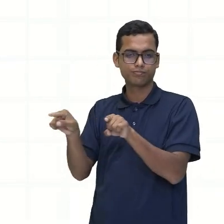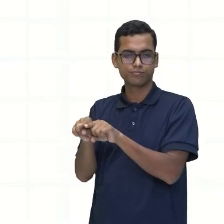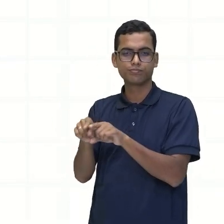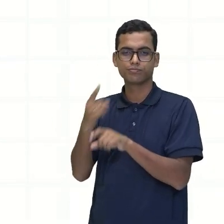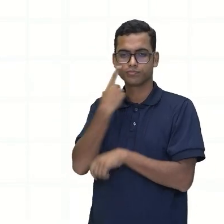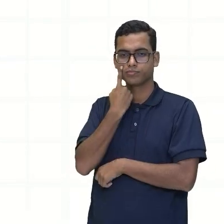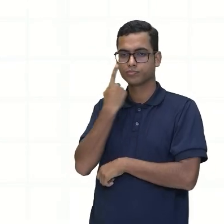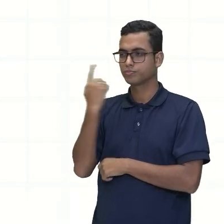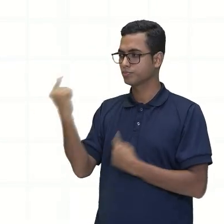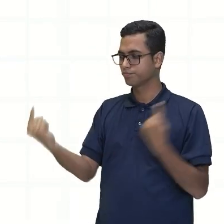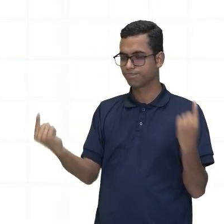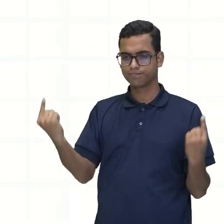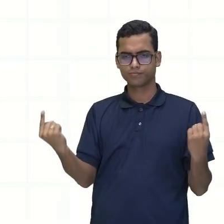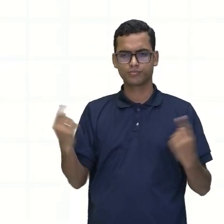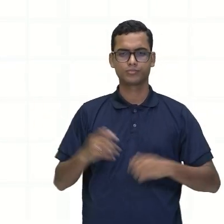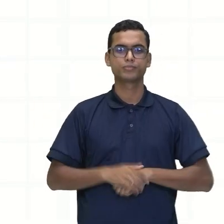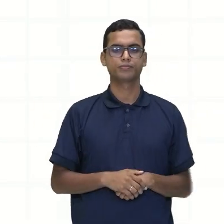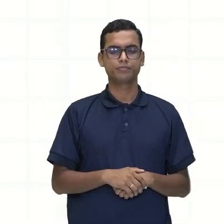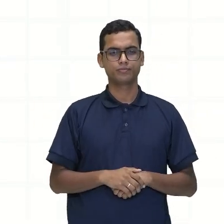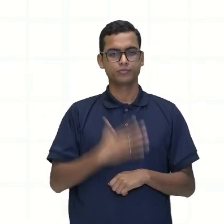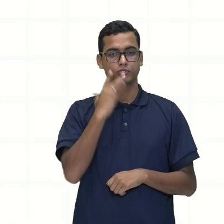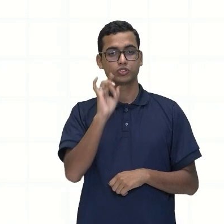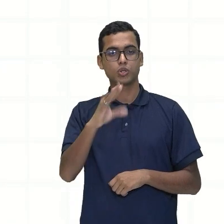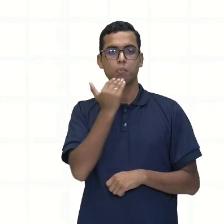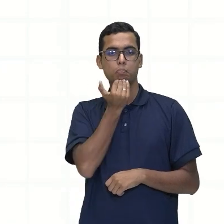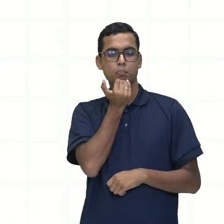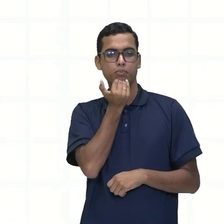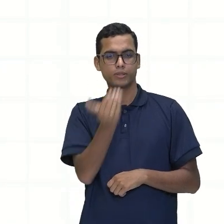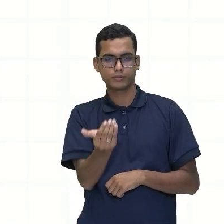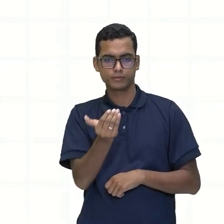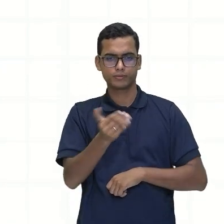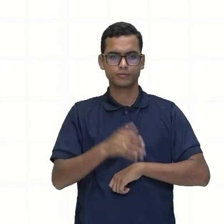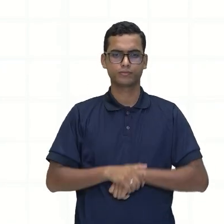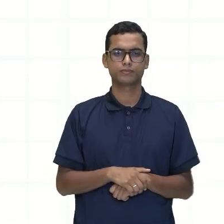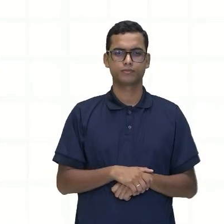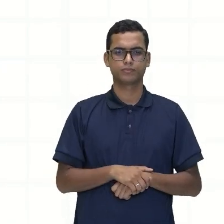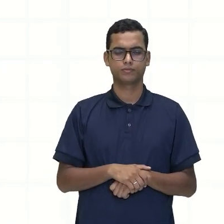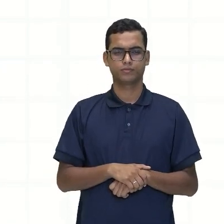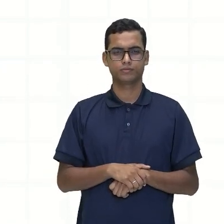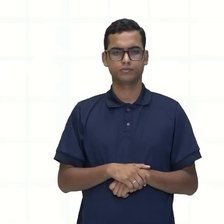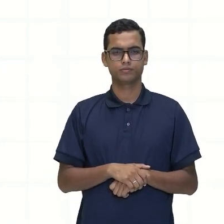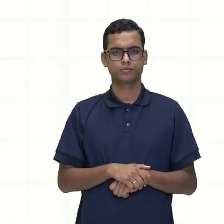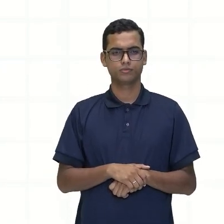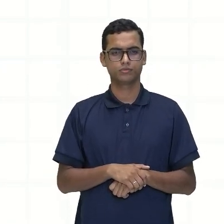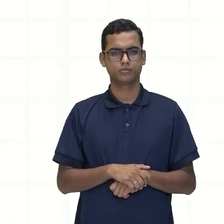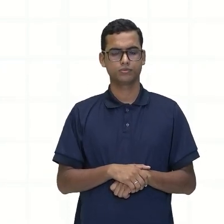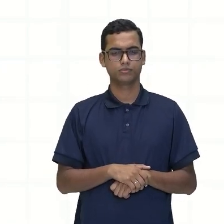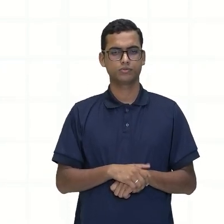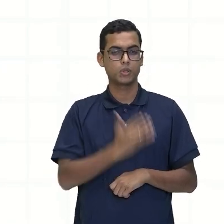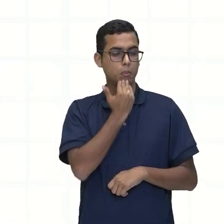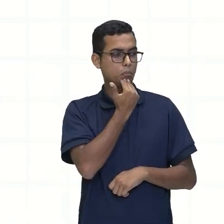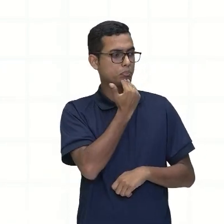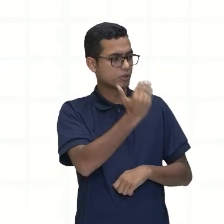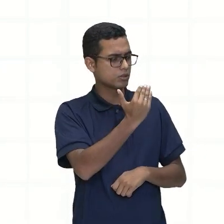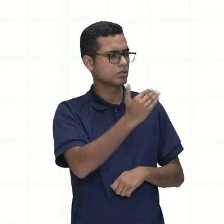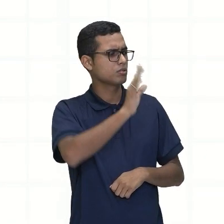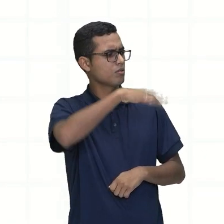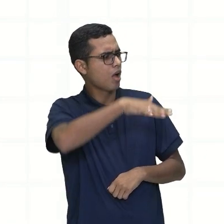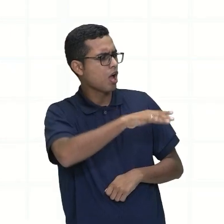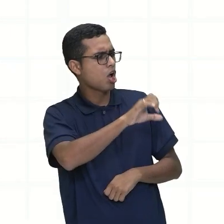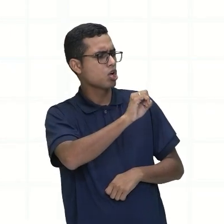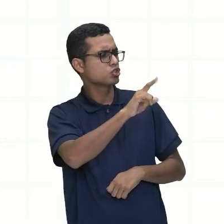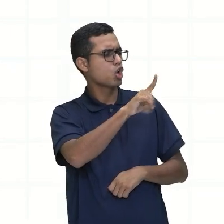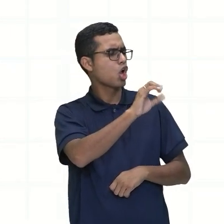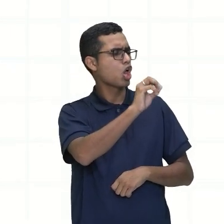pergunta, ele só pediu, né, ele fez um pedido, não é uma pergunta. Hey Solomon, lend me some money, empreste-me um